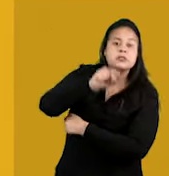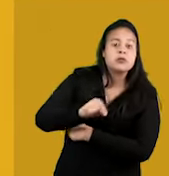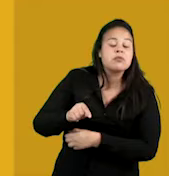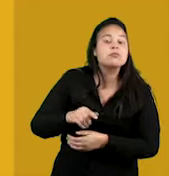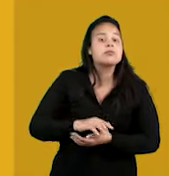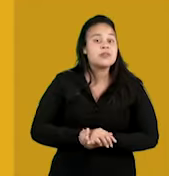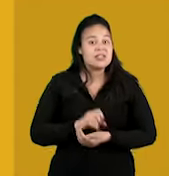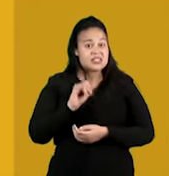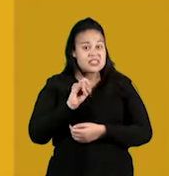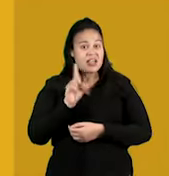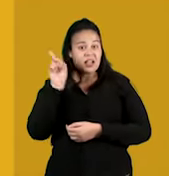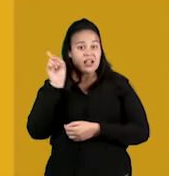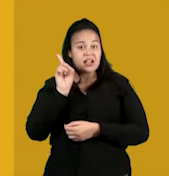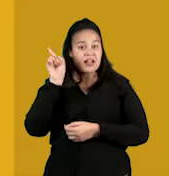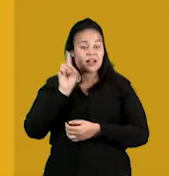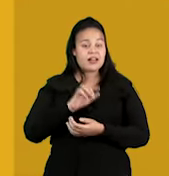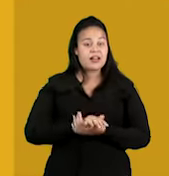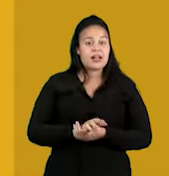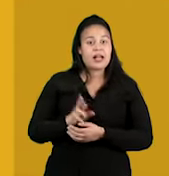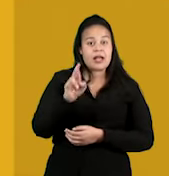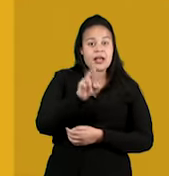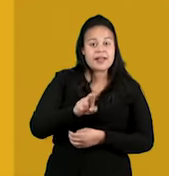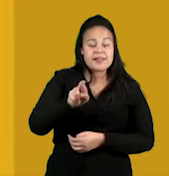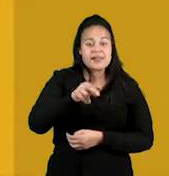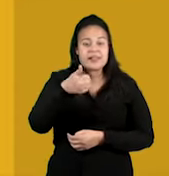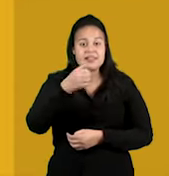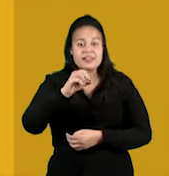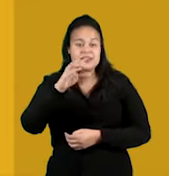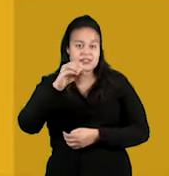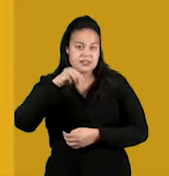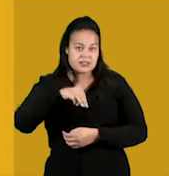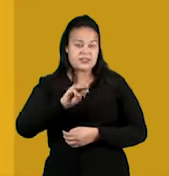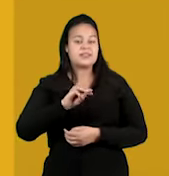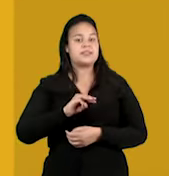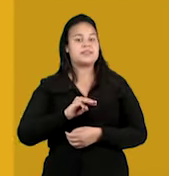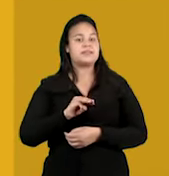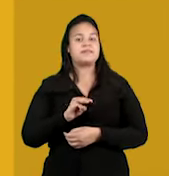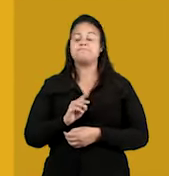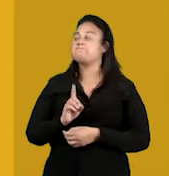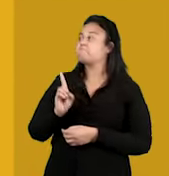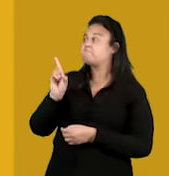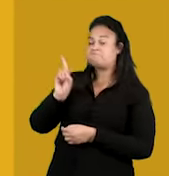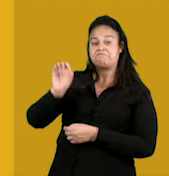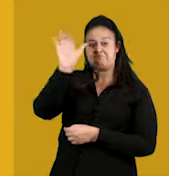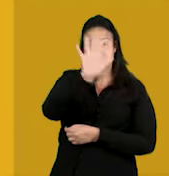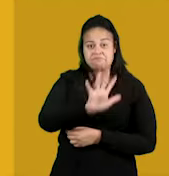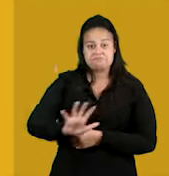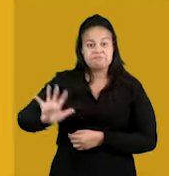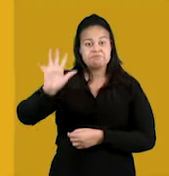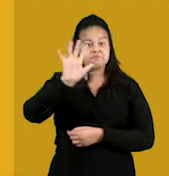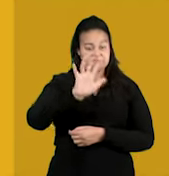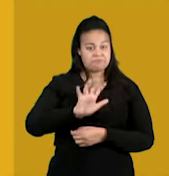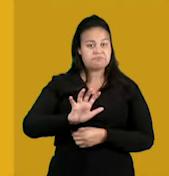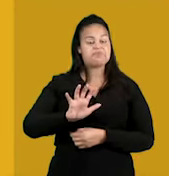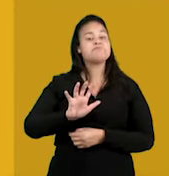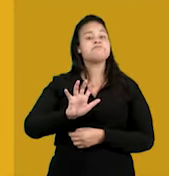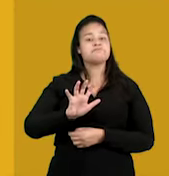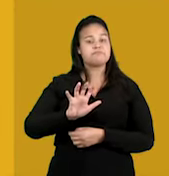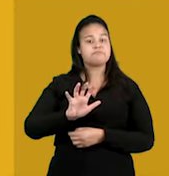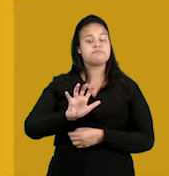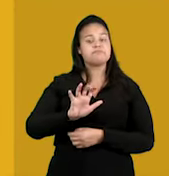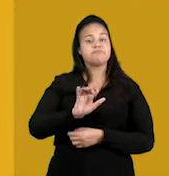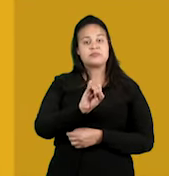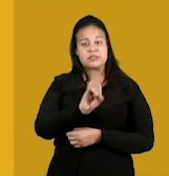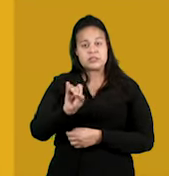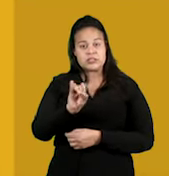esse círculo tiver o raio de 10 centímetros, essa área do polígono inscrito, no